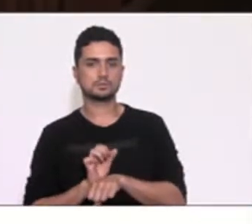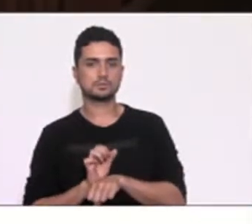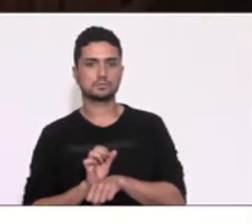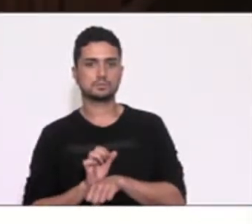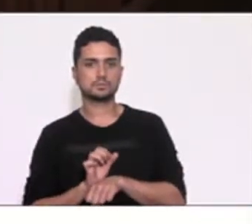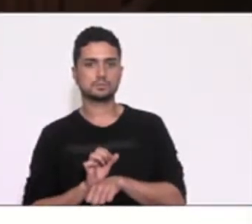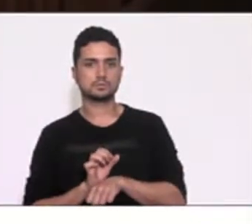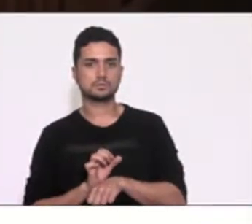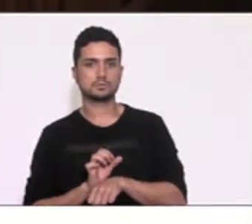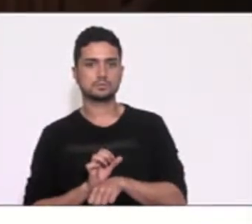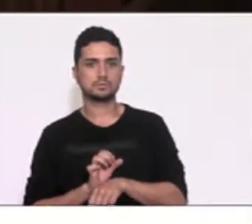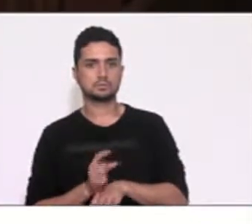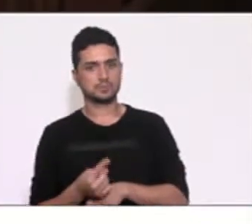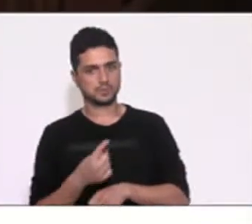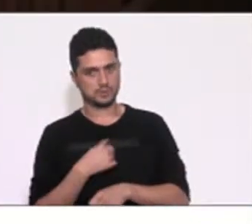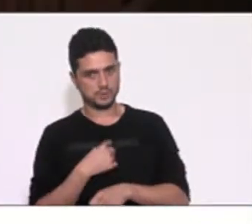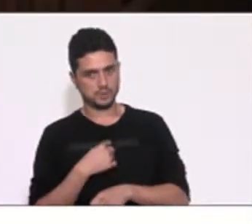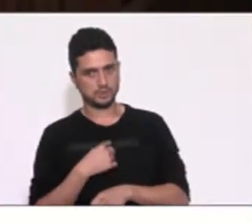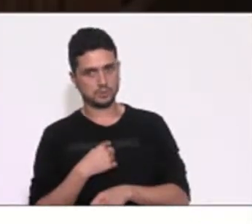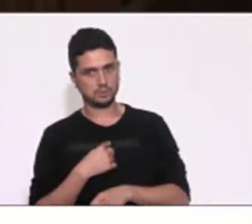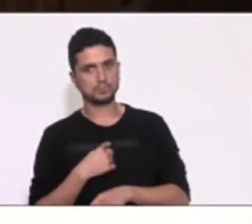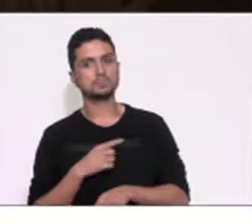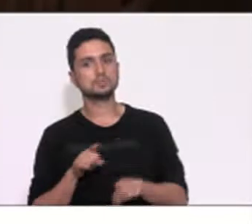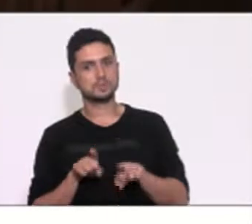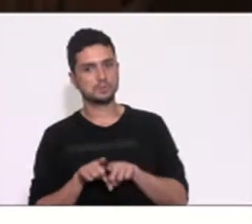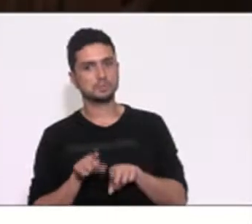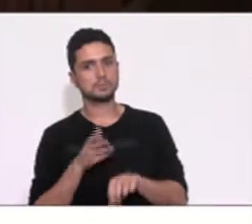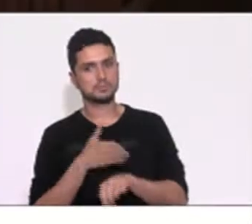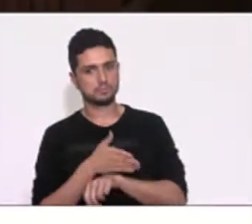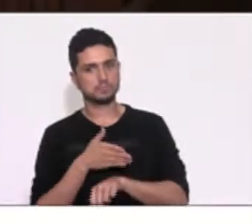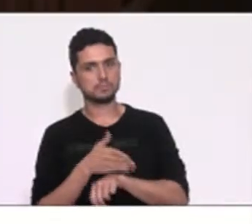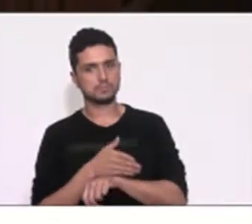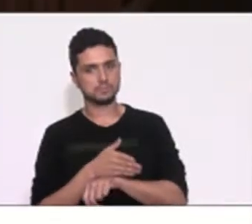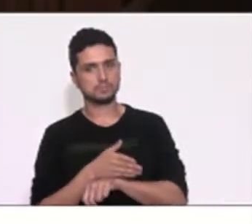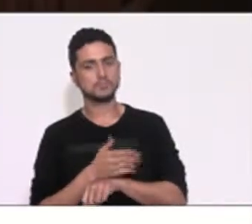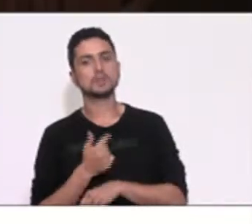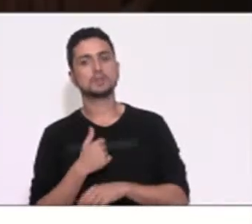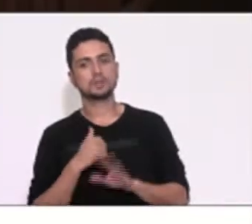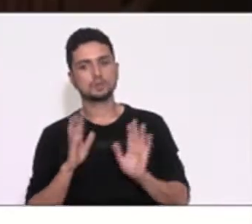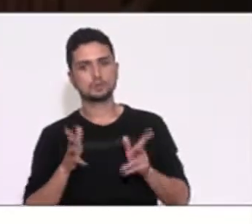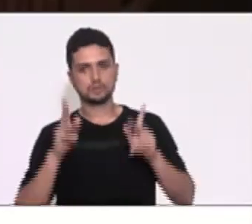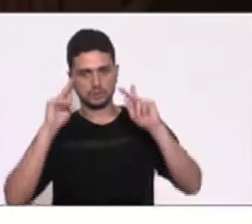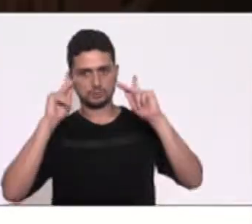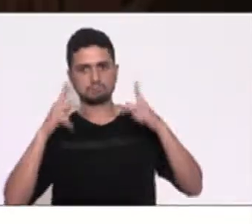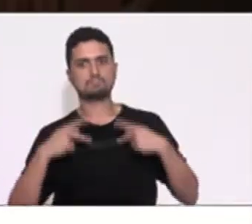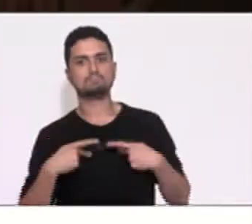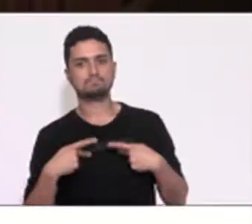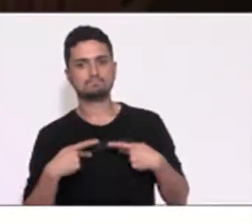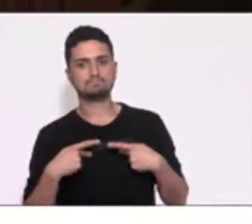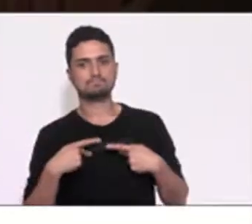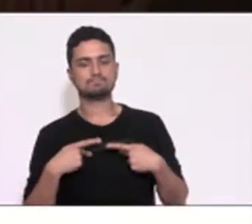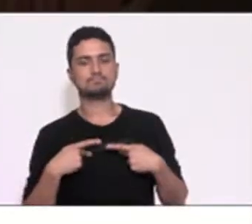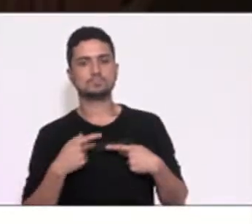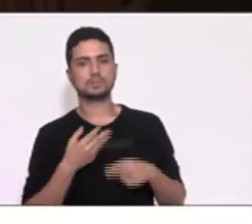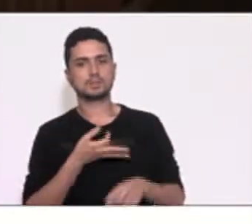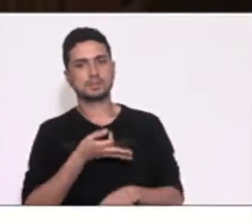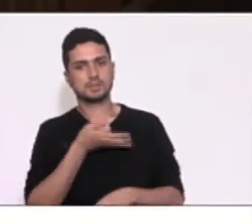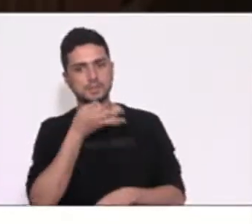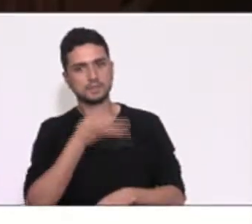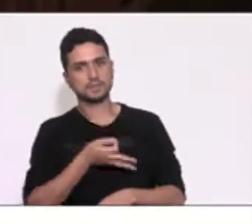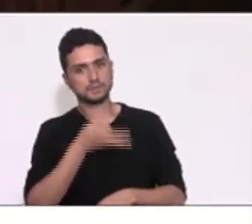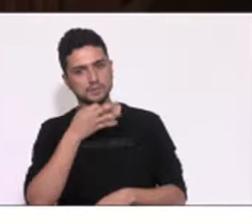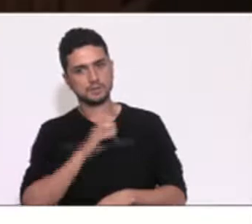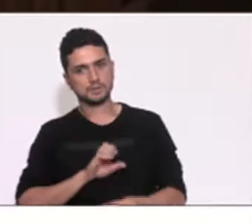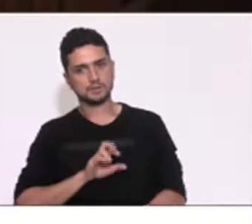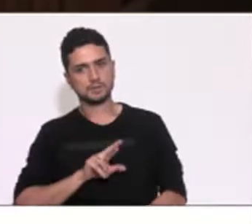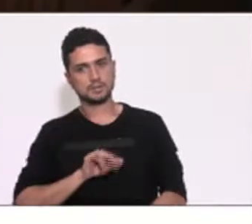da qual eu me incluo, mas já fiz essa autocrítica de muito, mas principalmente